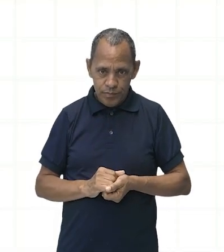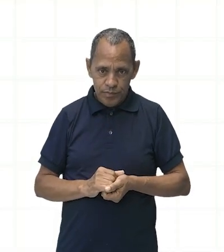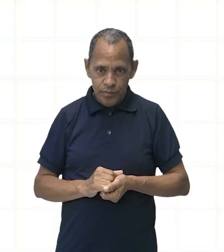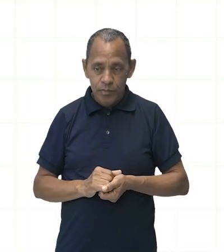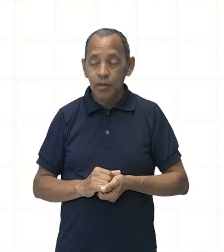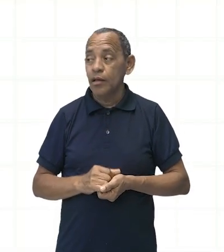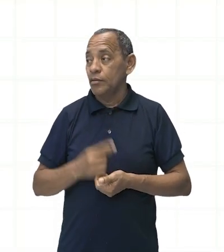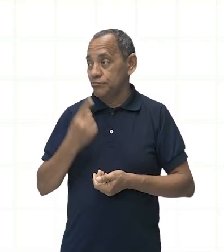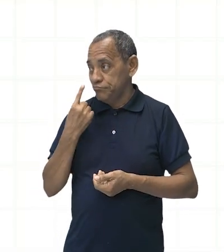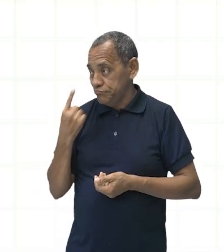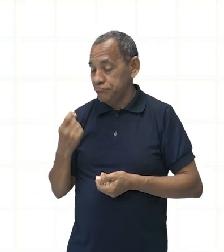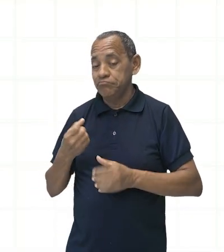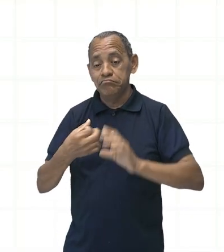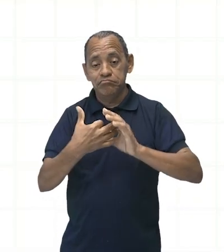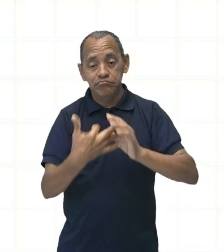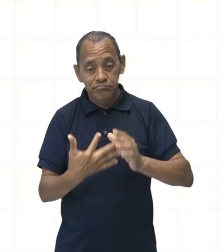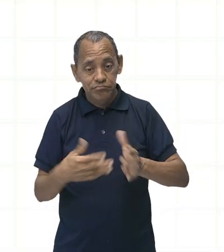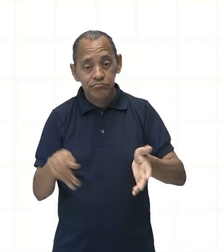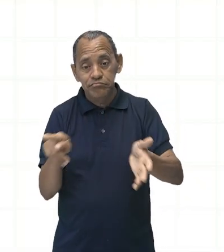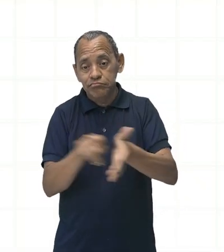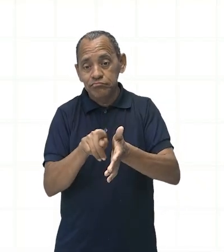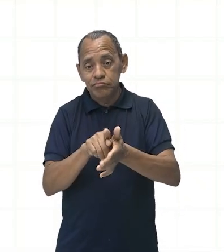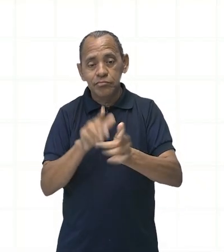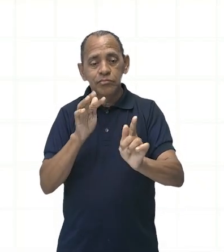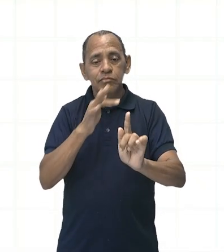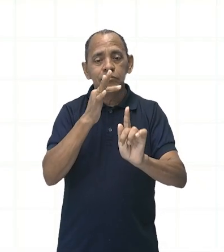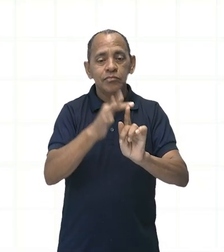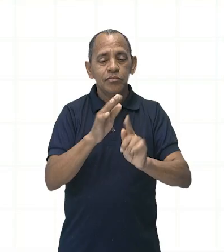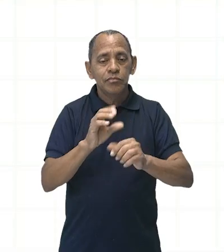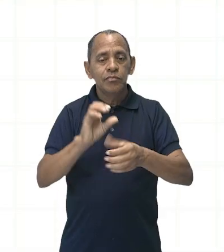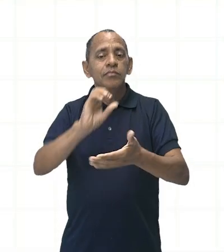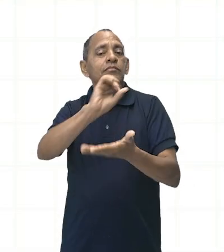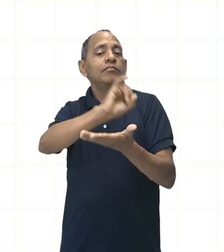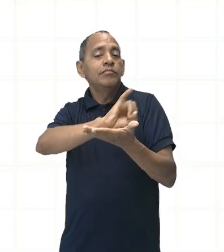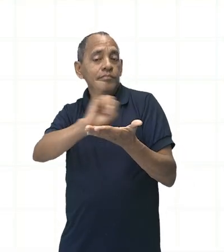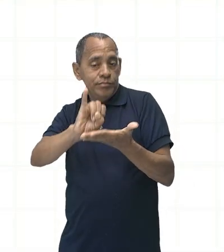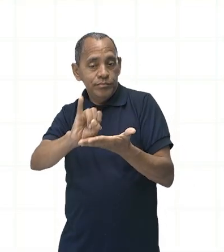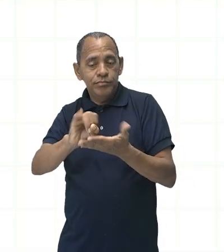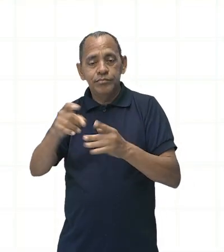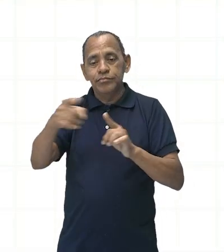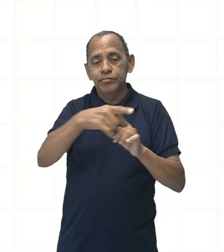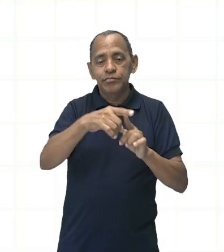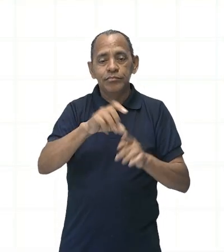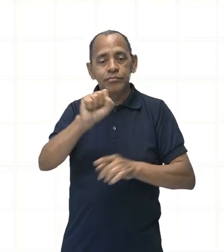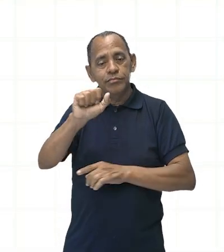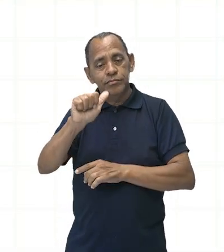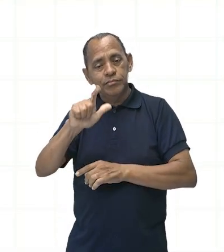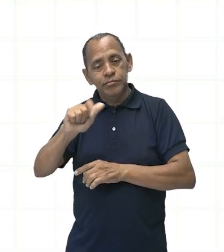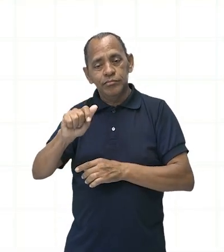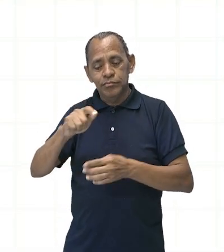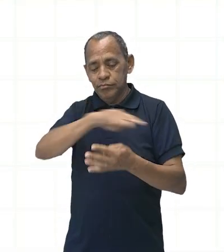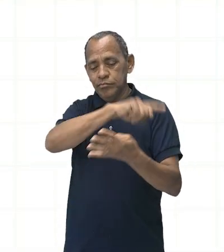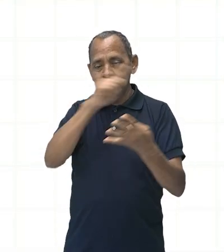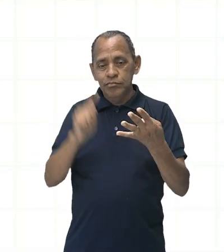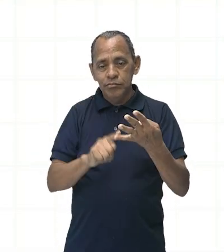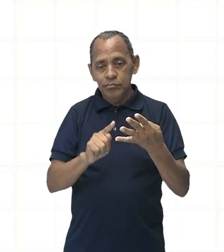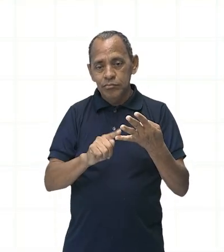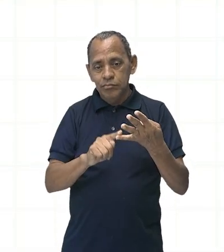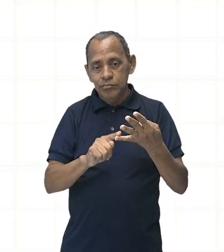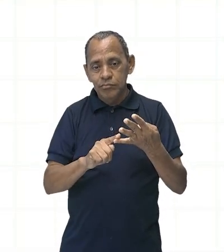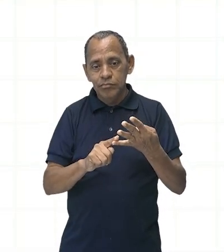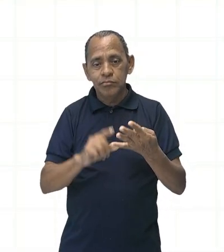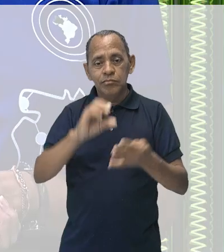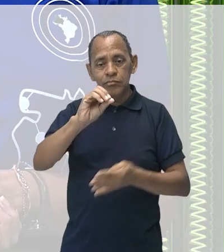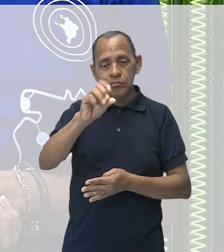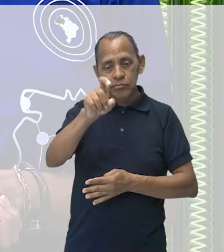se caracteriza uma função inorgânica do tipo sal. A nossa quarta função inorgânica é